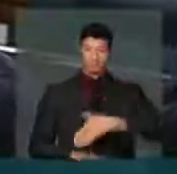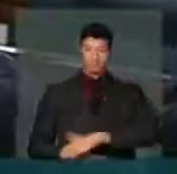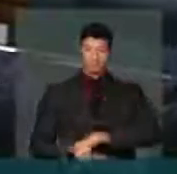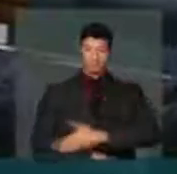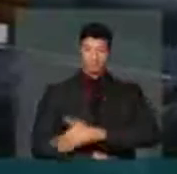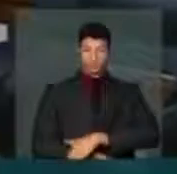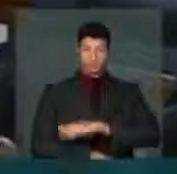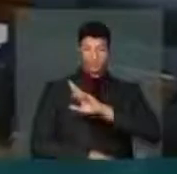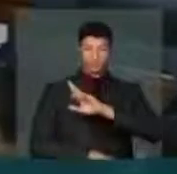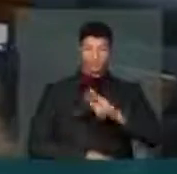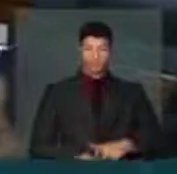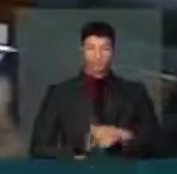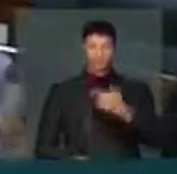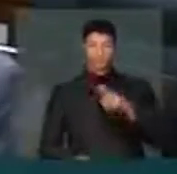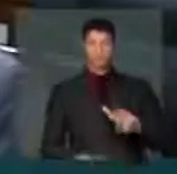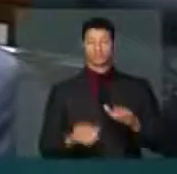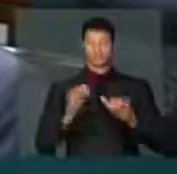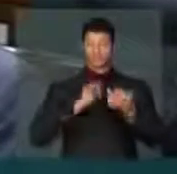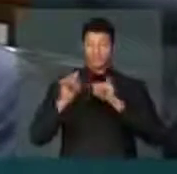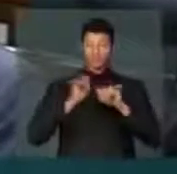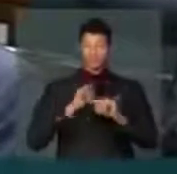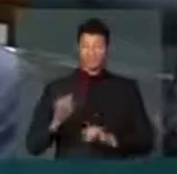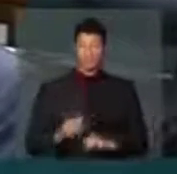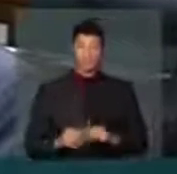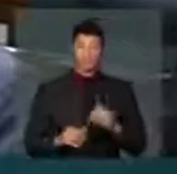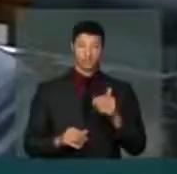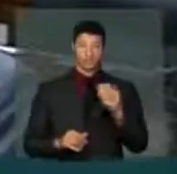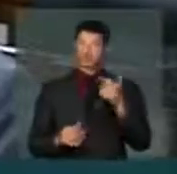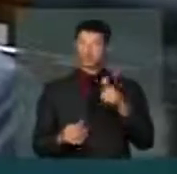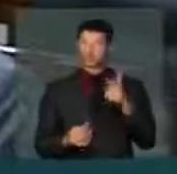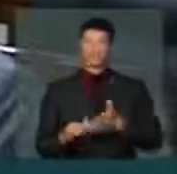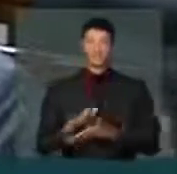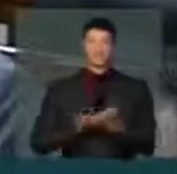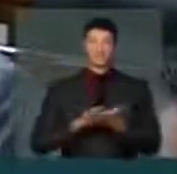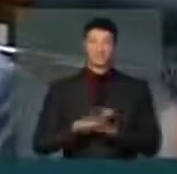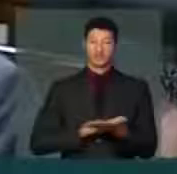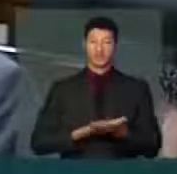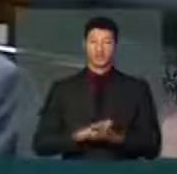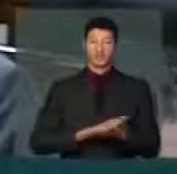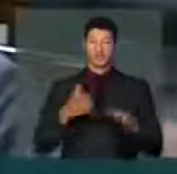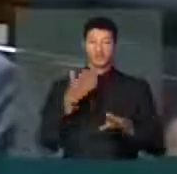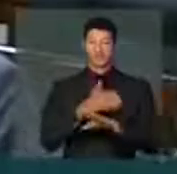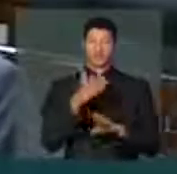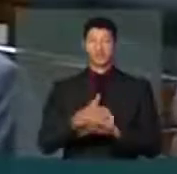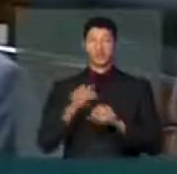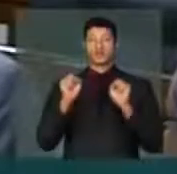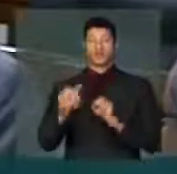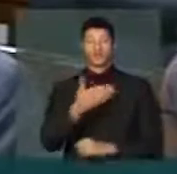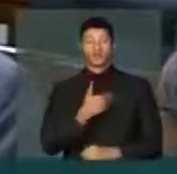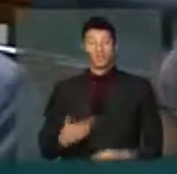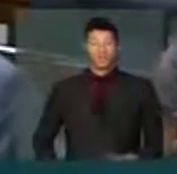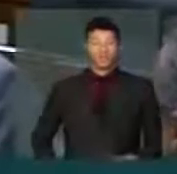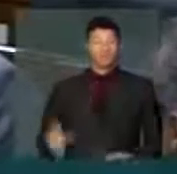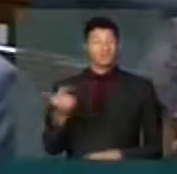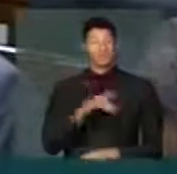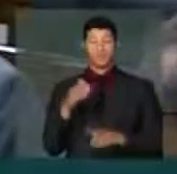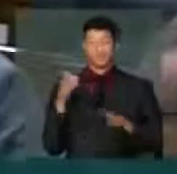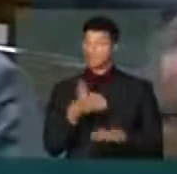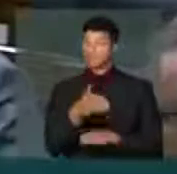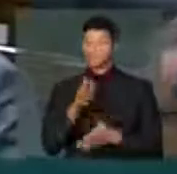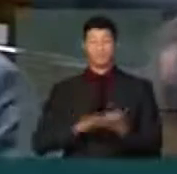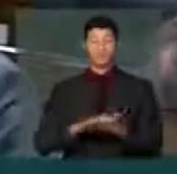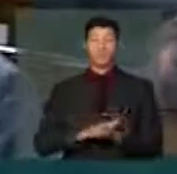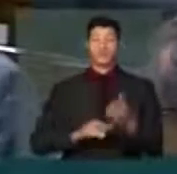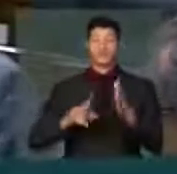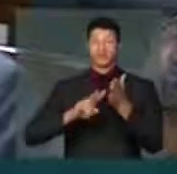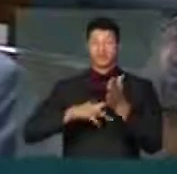e, diferente das outras manifestações, sem nenhuma participação do poder público, sem nenhuma participação